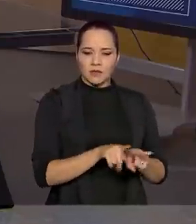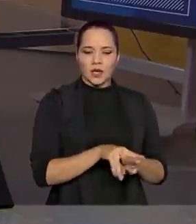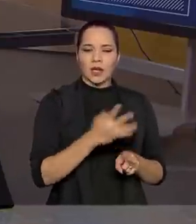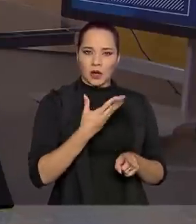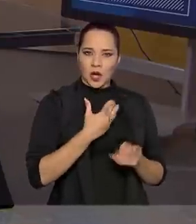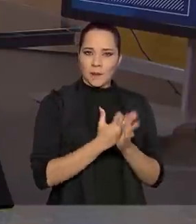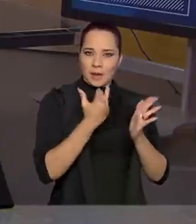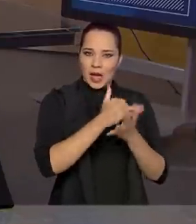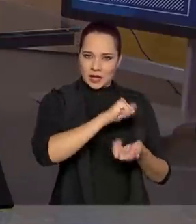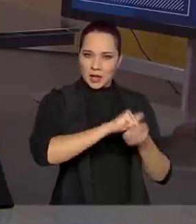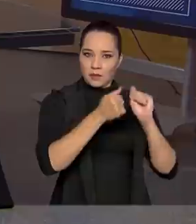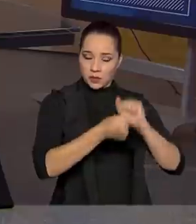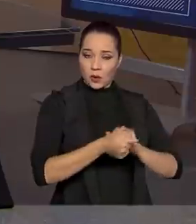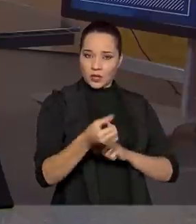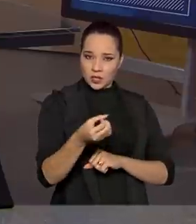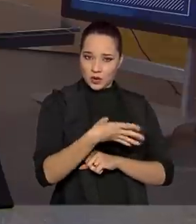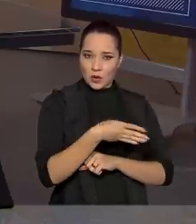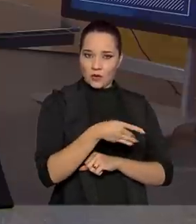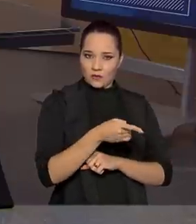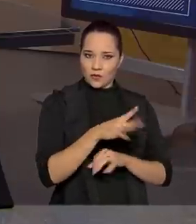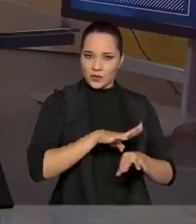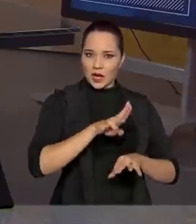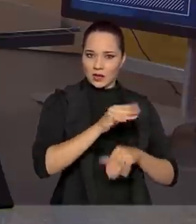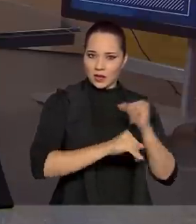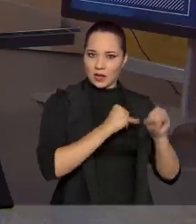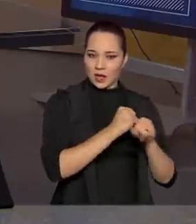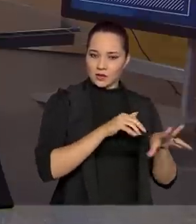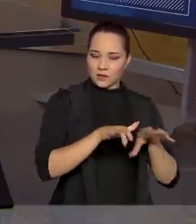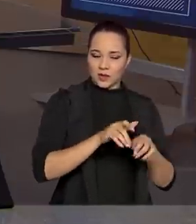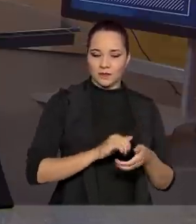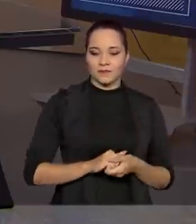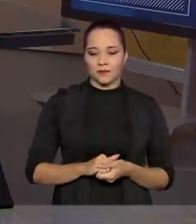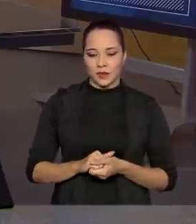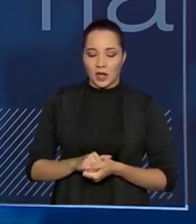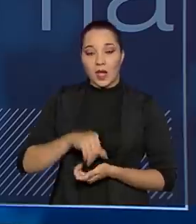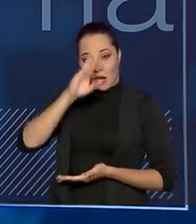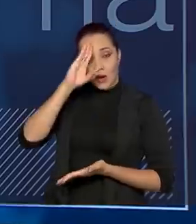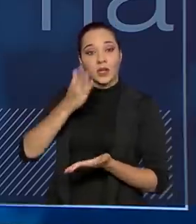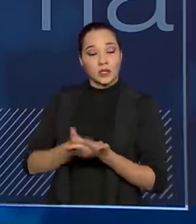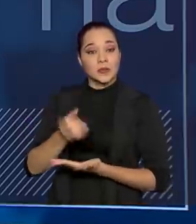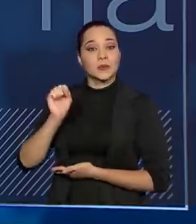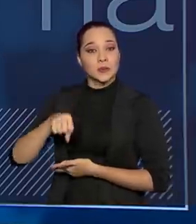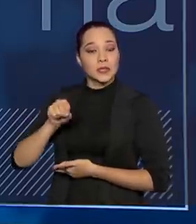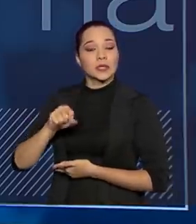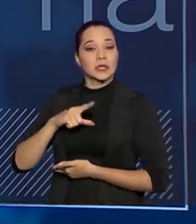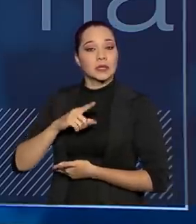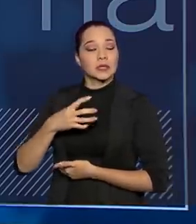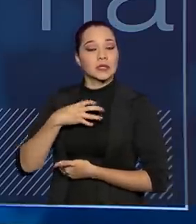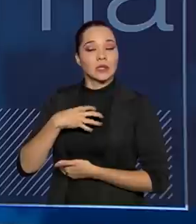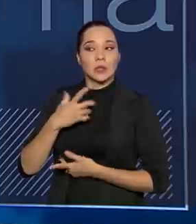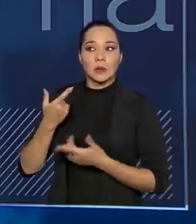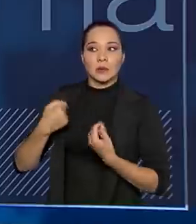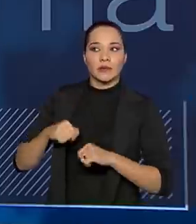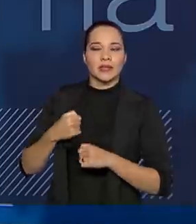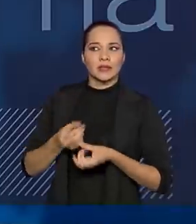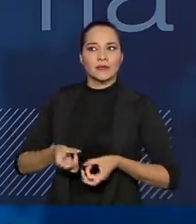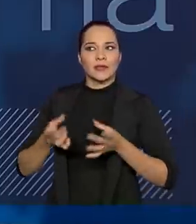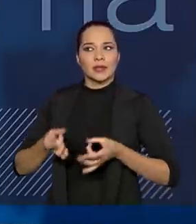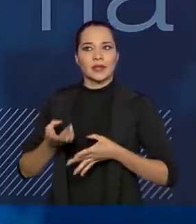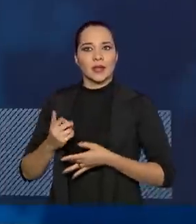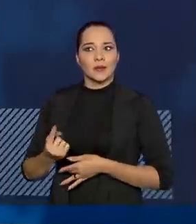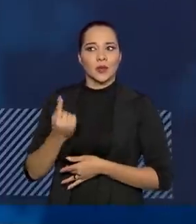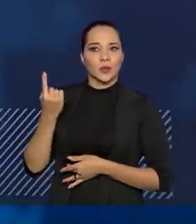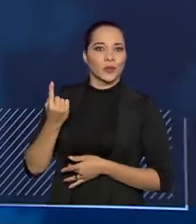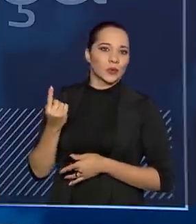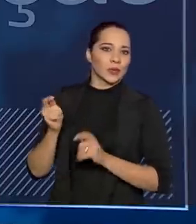mais adaptados a essa nova realidade? Eu acredito que sim. Forçosamente, né, eles se sentiram naquela necessidade. Eu preciso comercializar e o meu